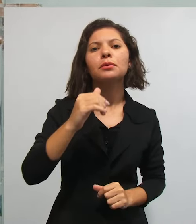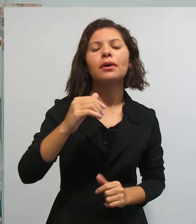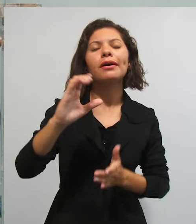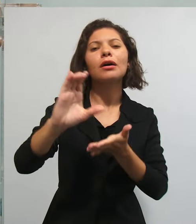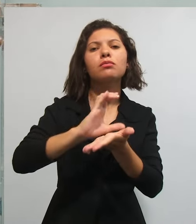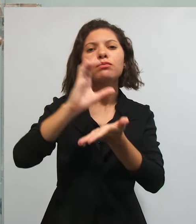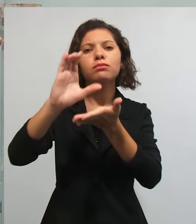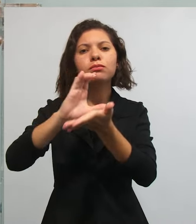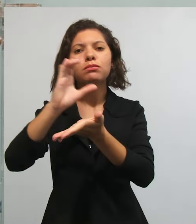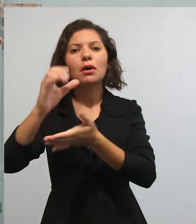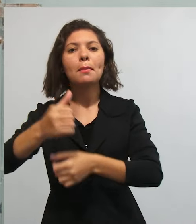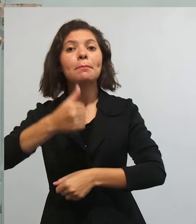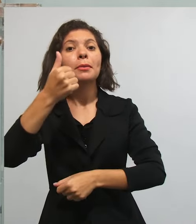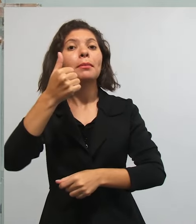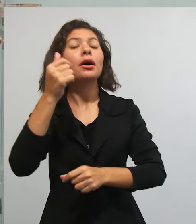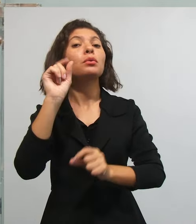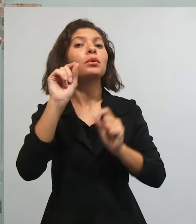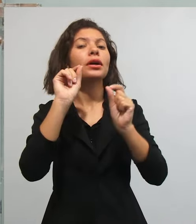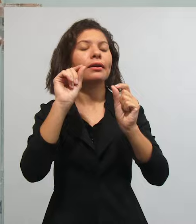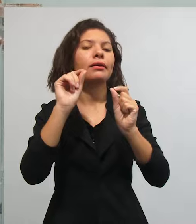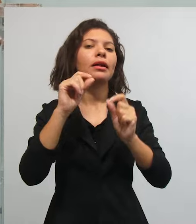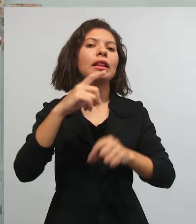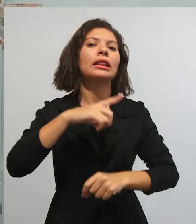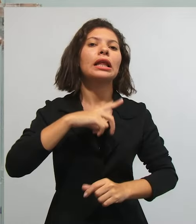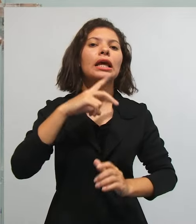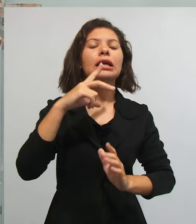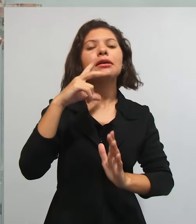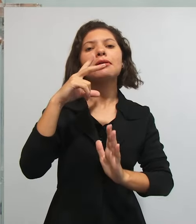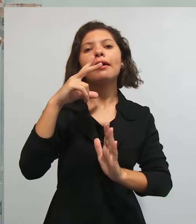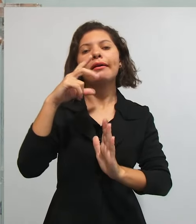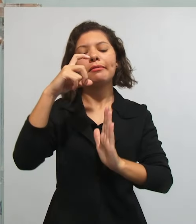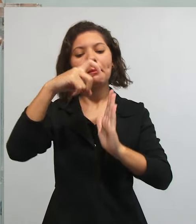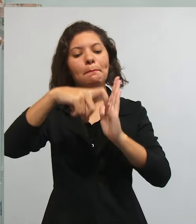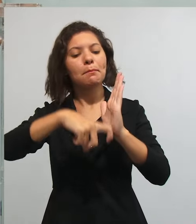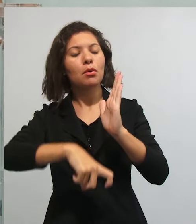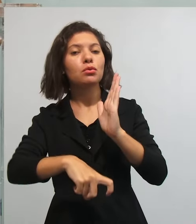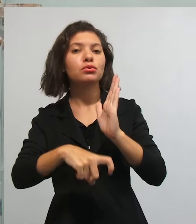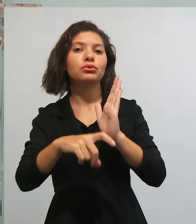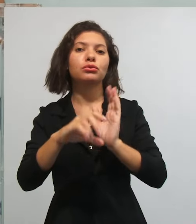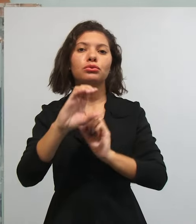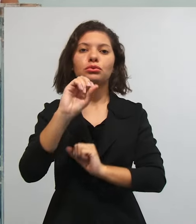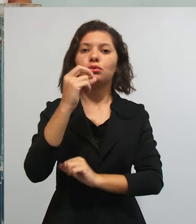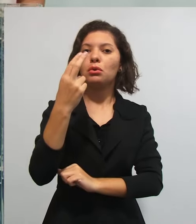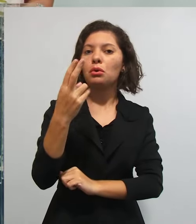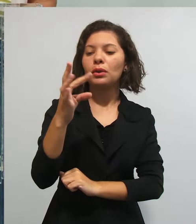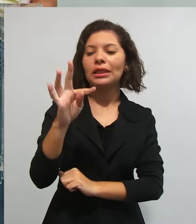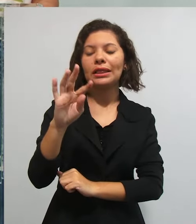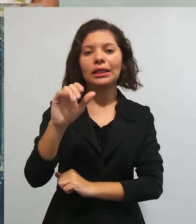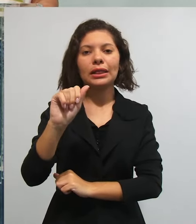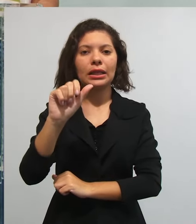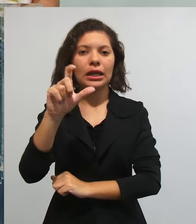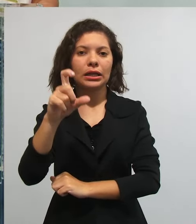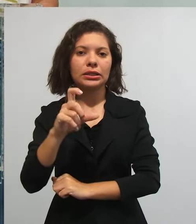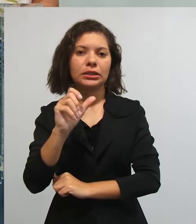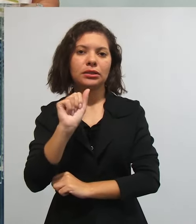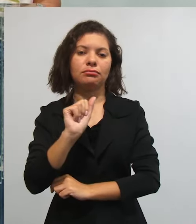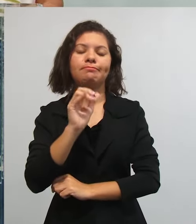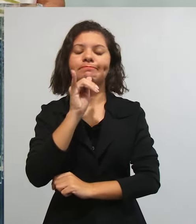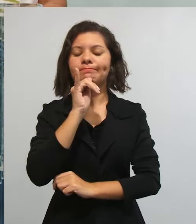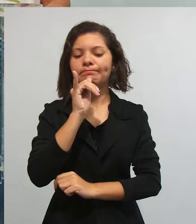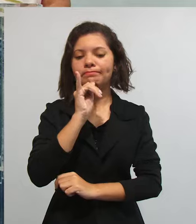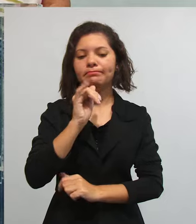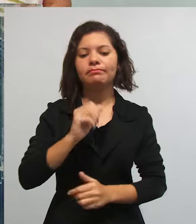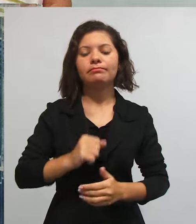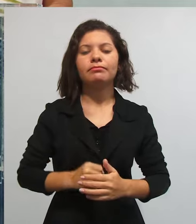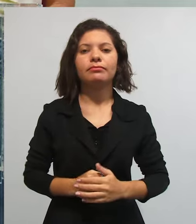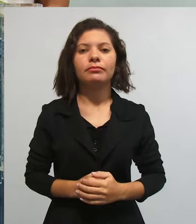temos impostos, tá? Taxas. Então, são exemplos de receita primária, ok? Bom,